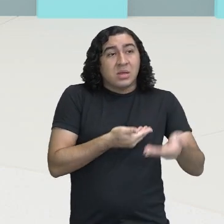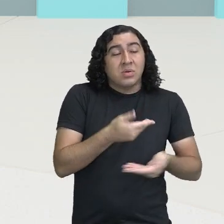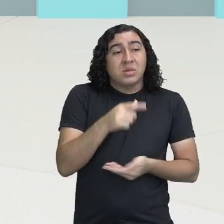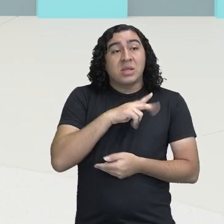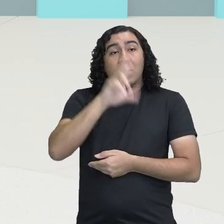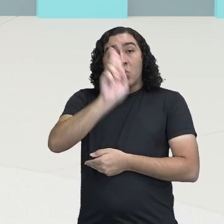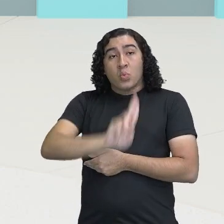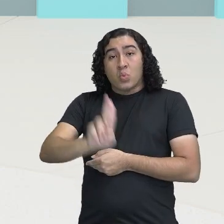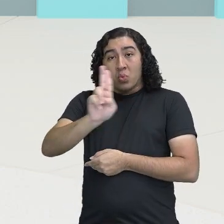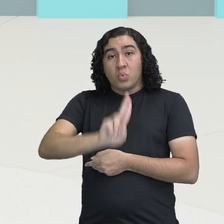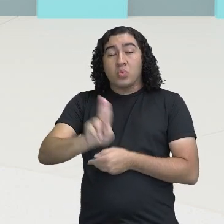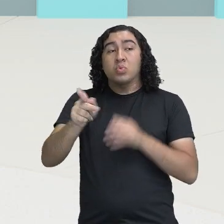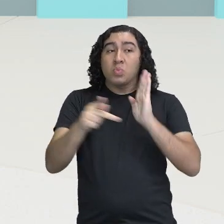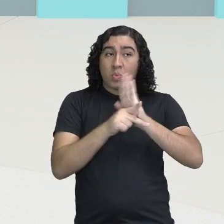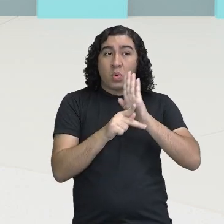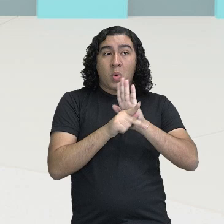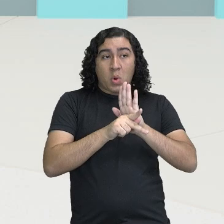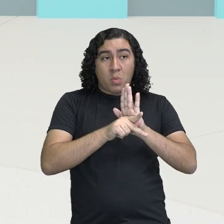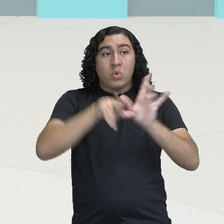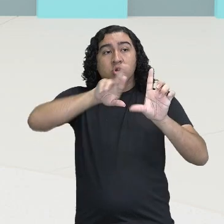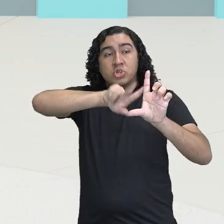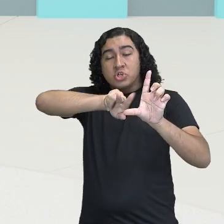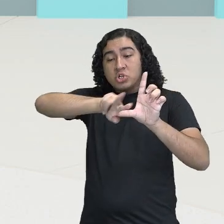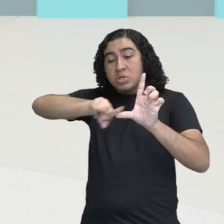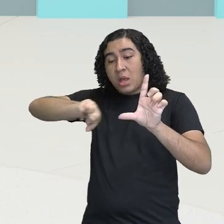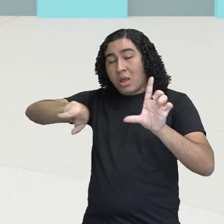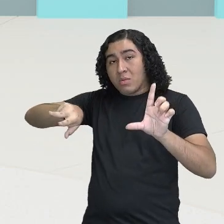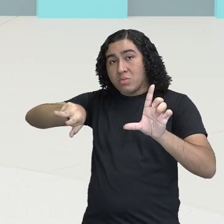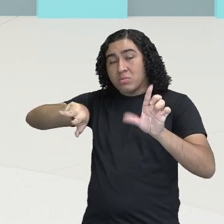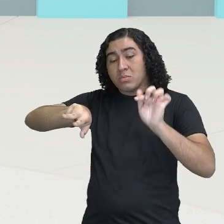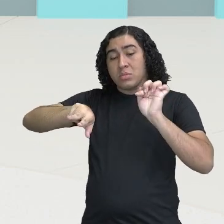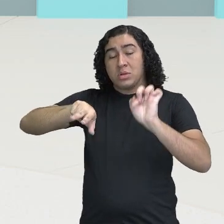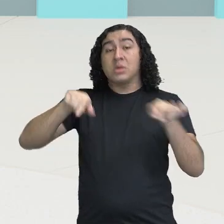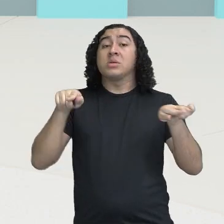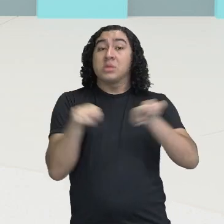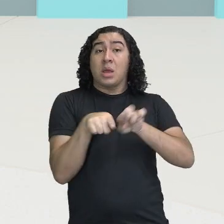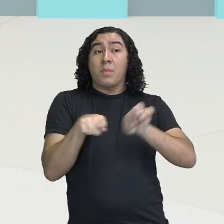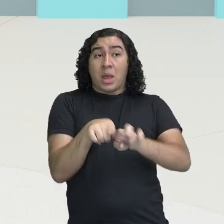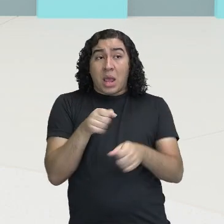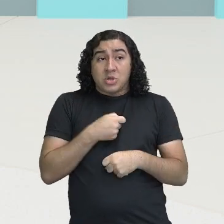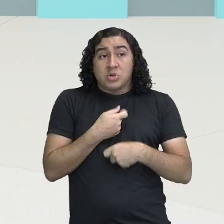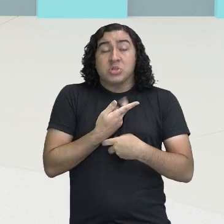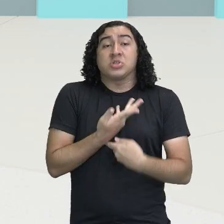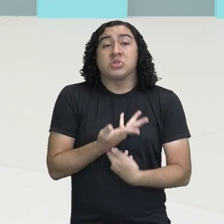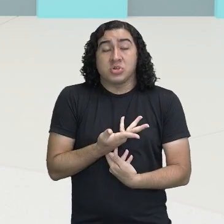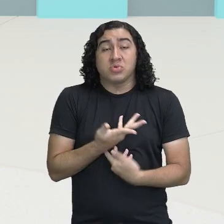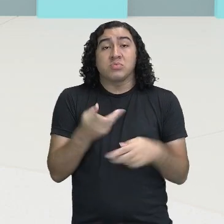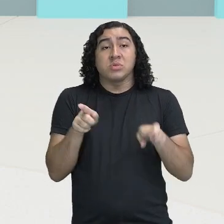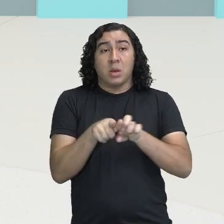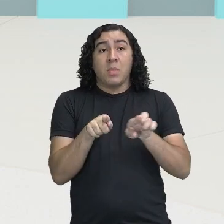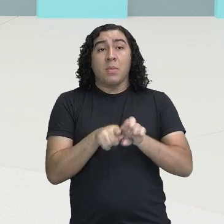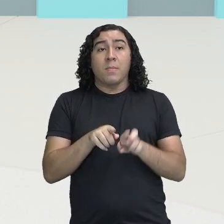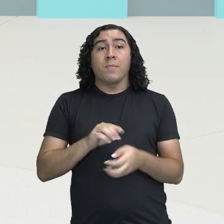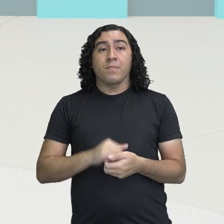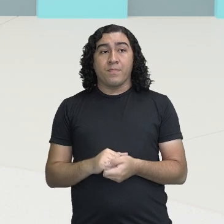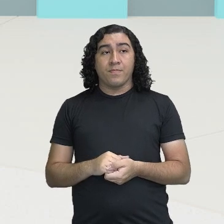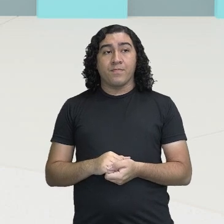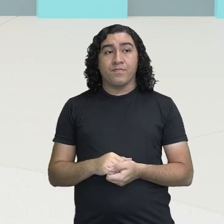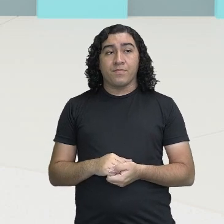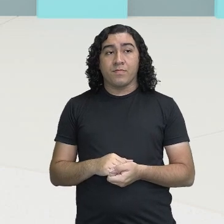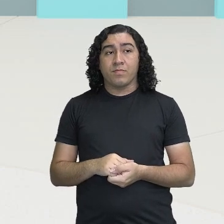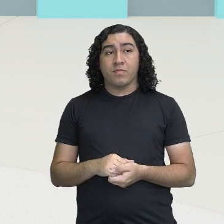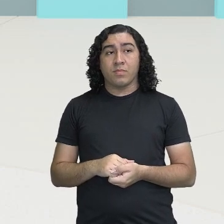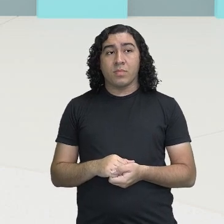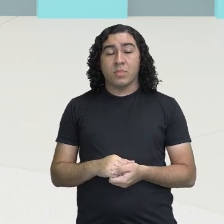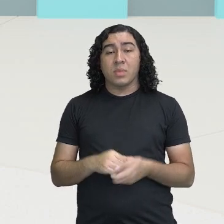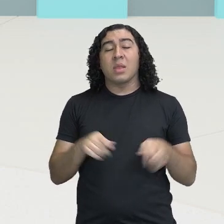ferramenta digital. E isso também é algo artístico, também é uma produção. E aqui temos a